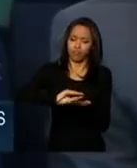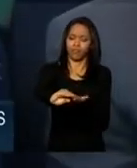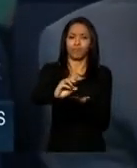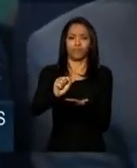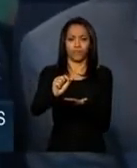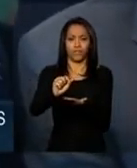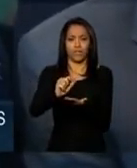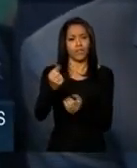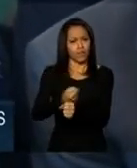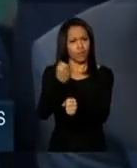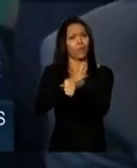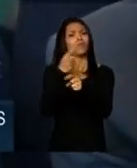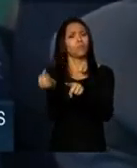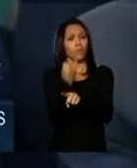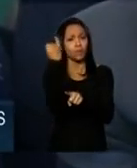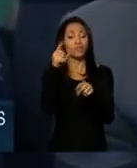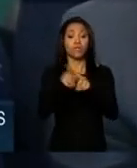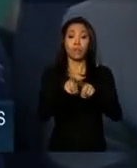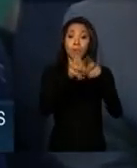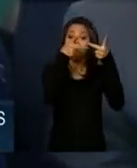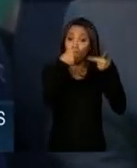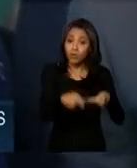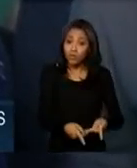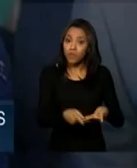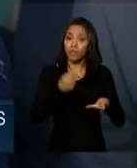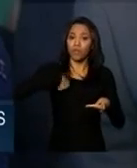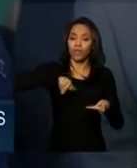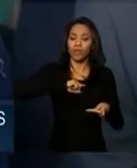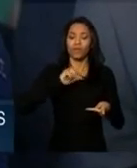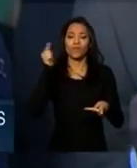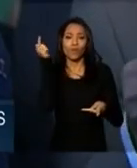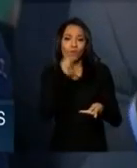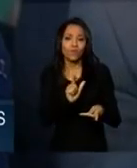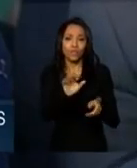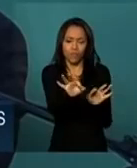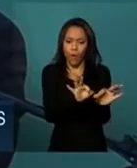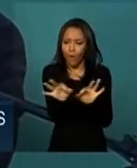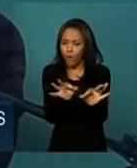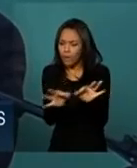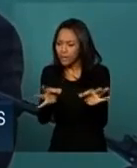como também em projetos para que nós possamos completar